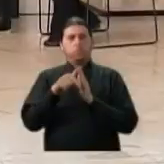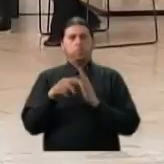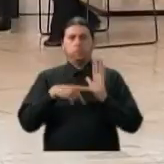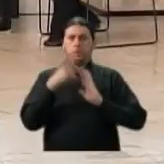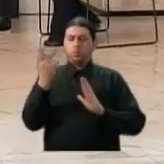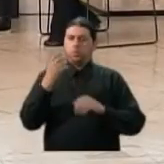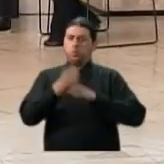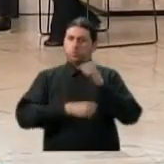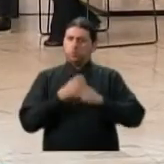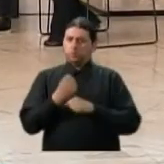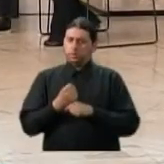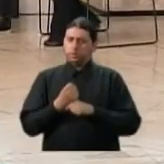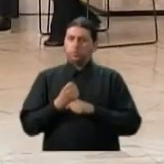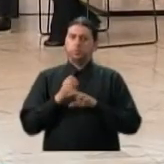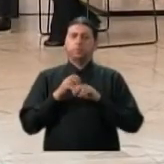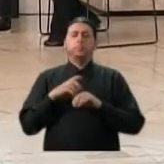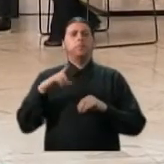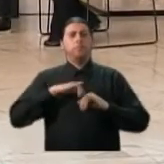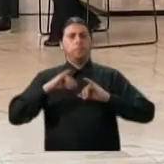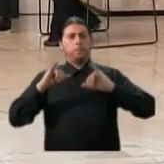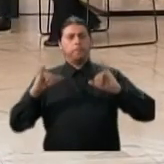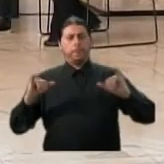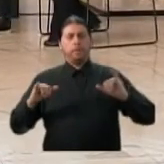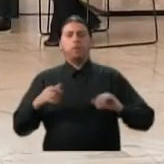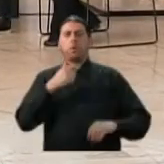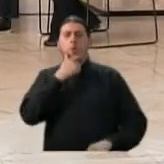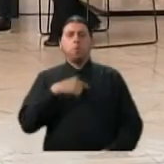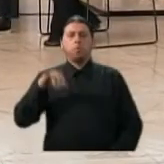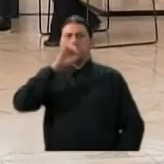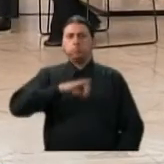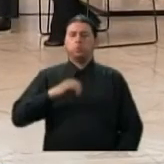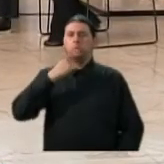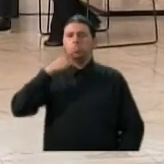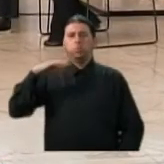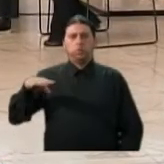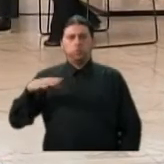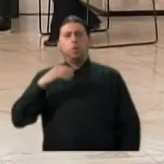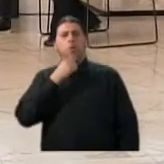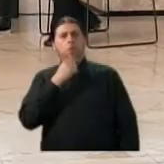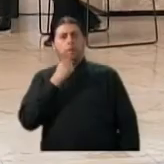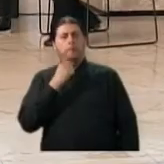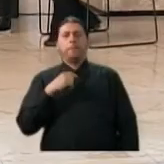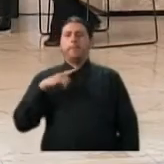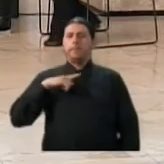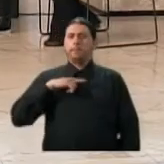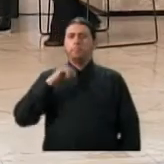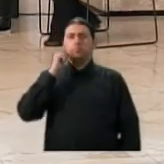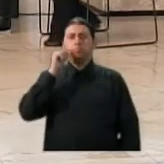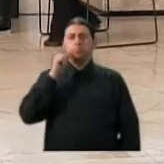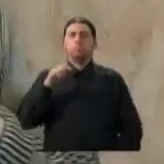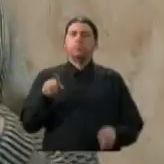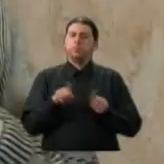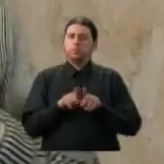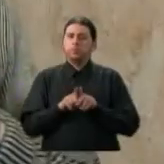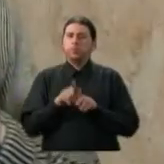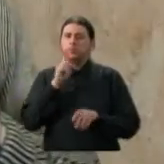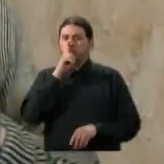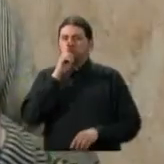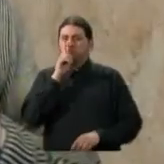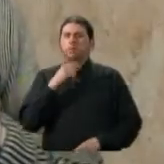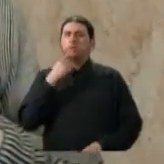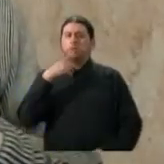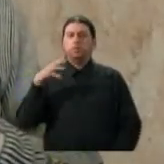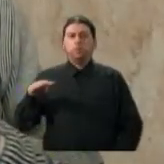para os meninos, né? E realmente é importante que os meninos, os pais e mães de meninos, também tenham a consciência,